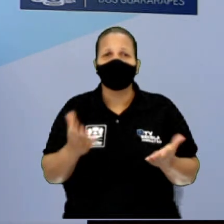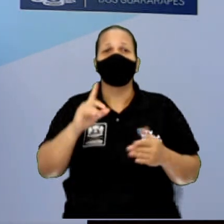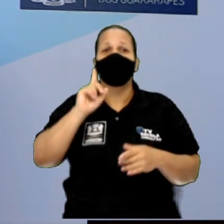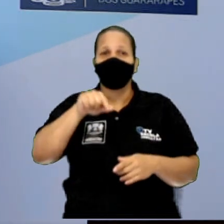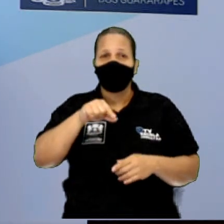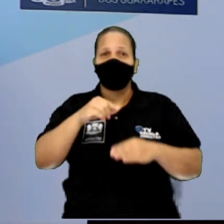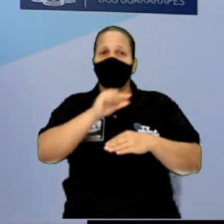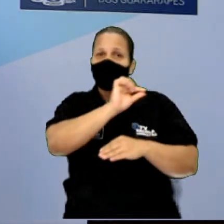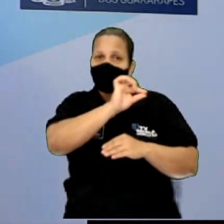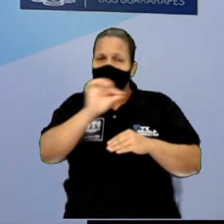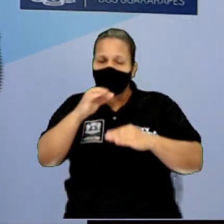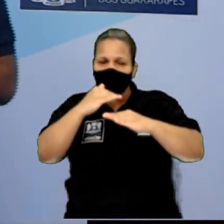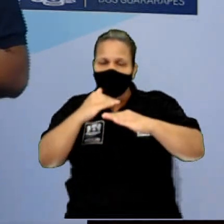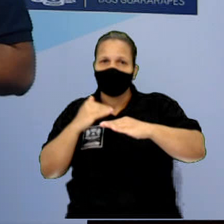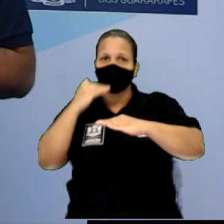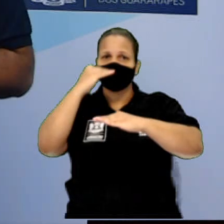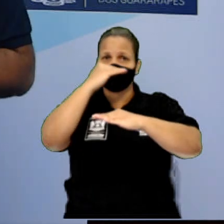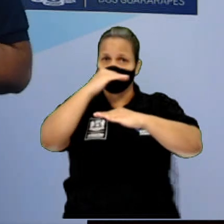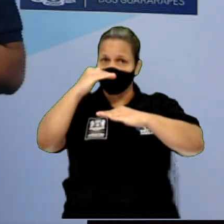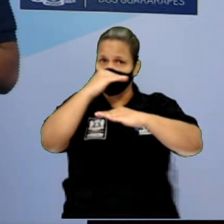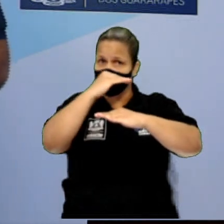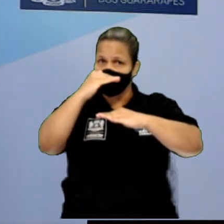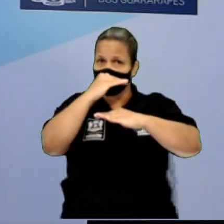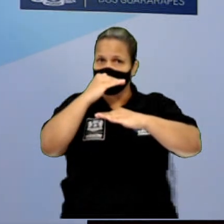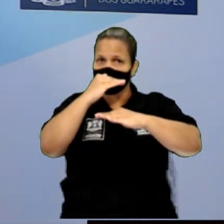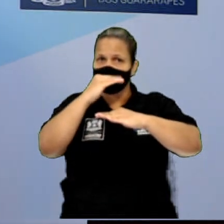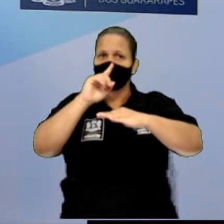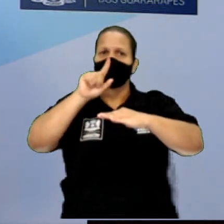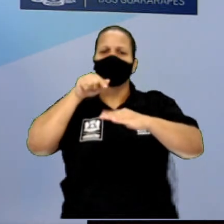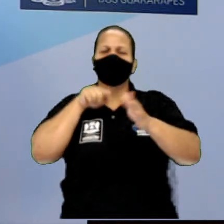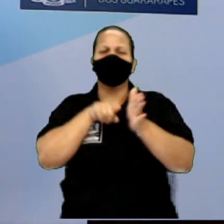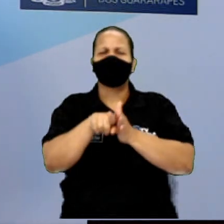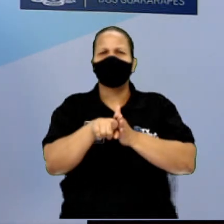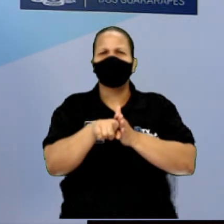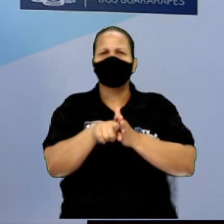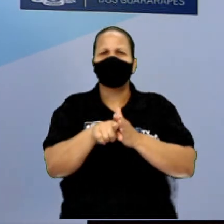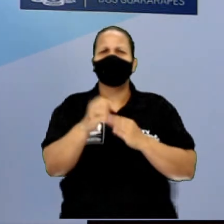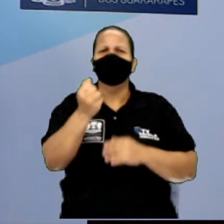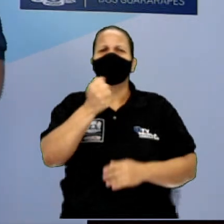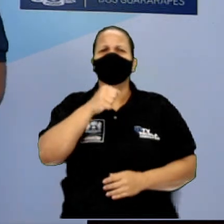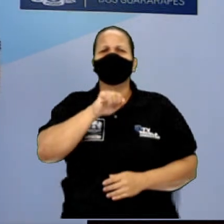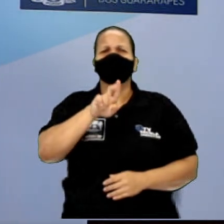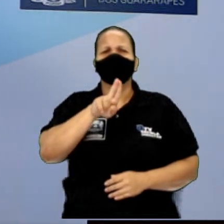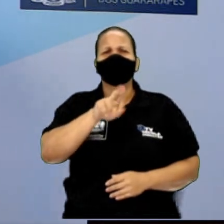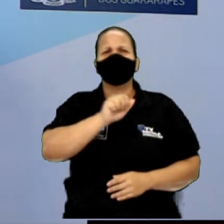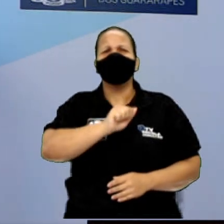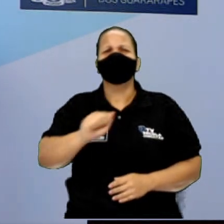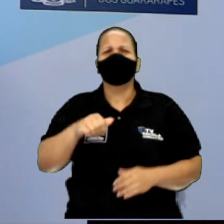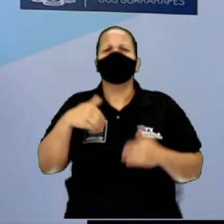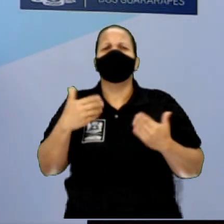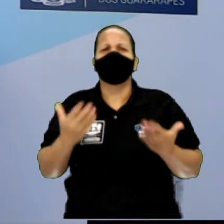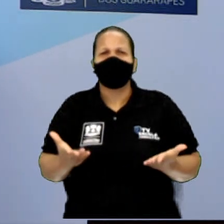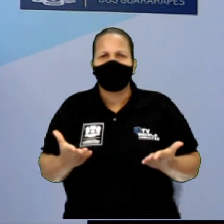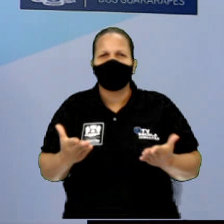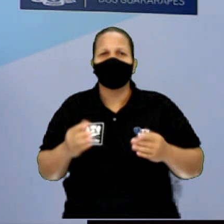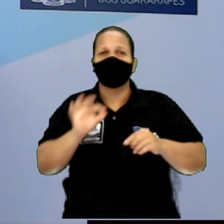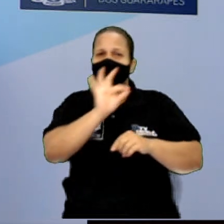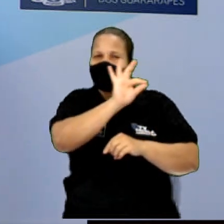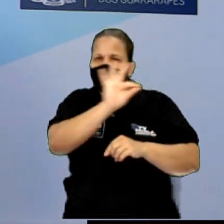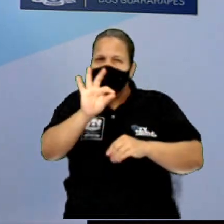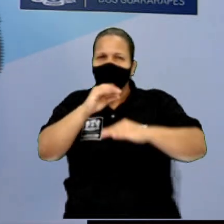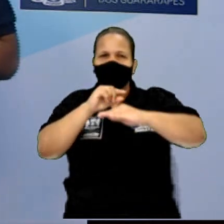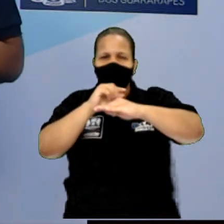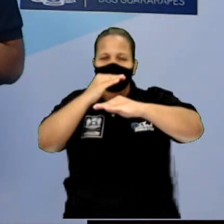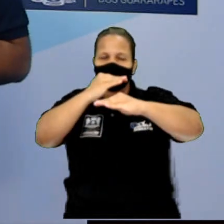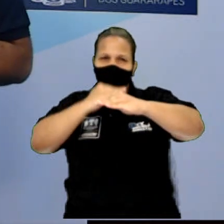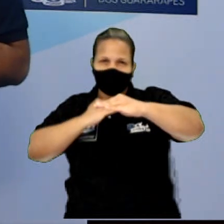do Equador. Se eu falar assim, localiza um ponto no hemisfério sul, estou falando da parte que está abaixo da